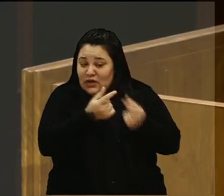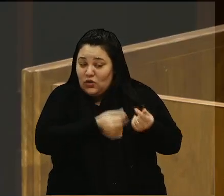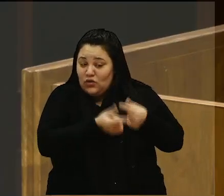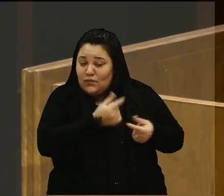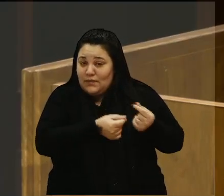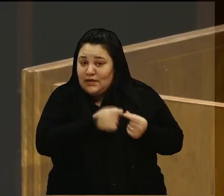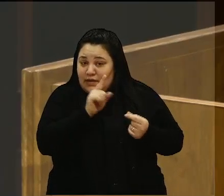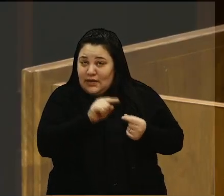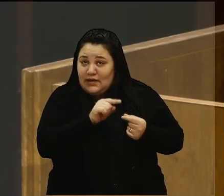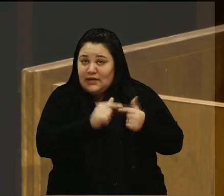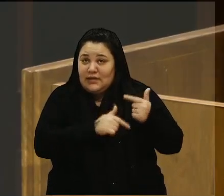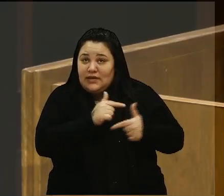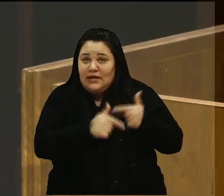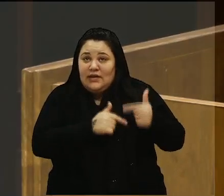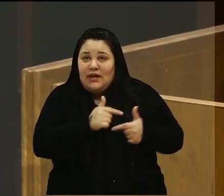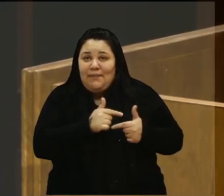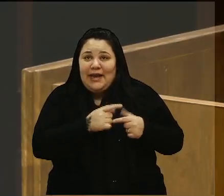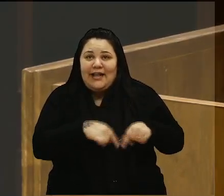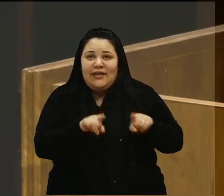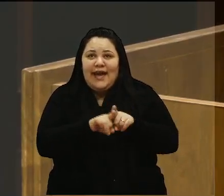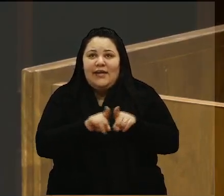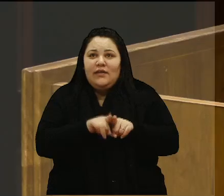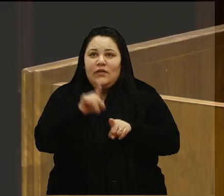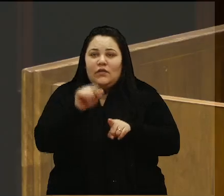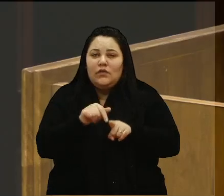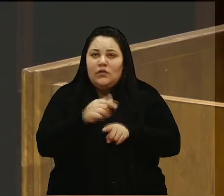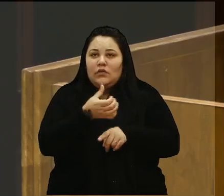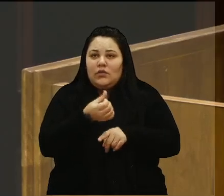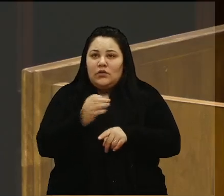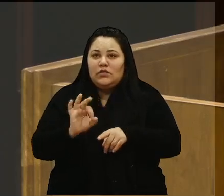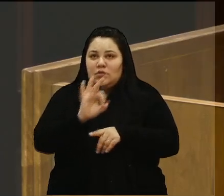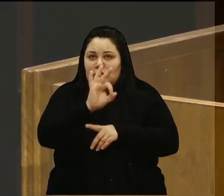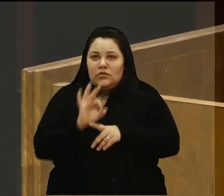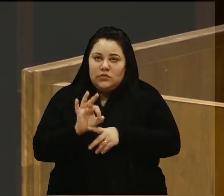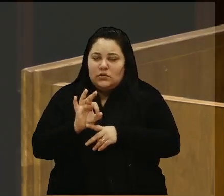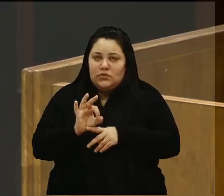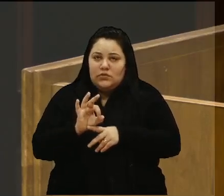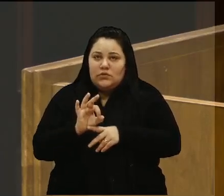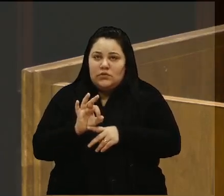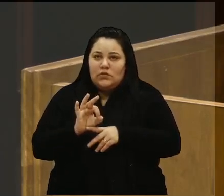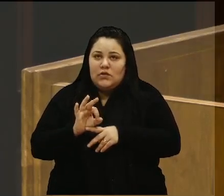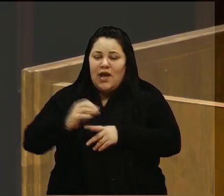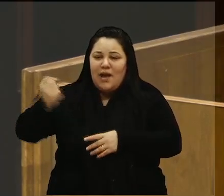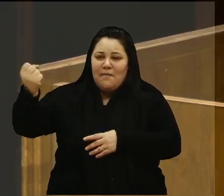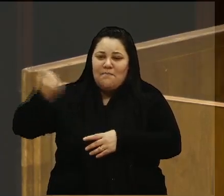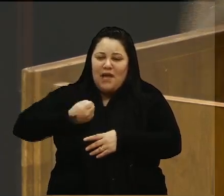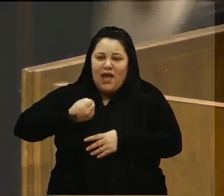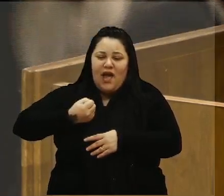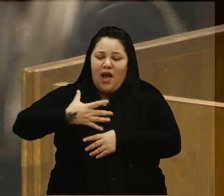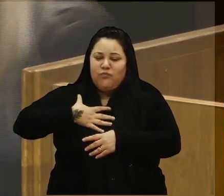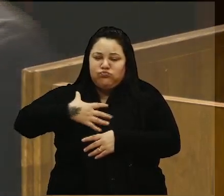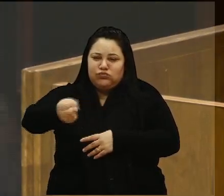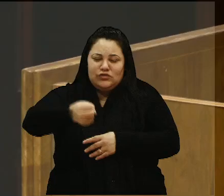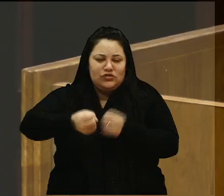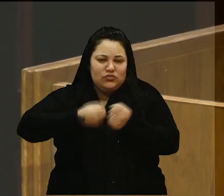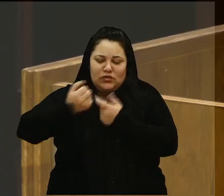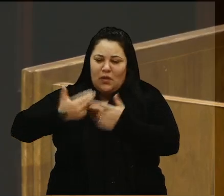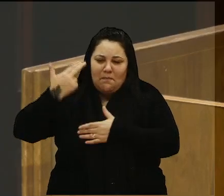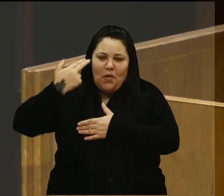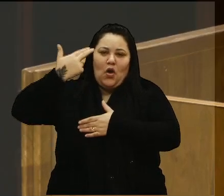o INPEA, mostra que 6% desses assassinatos de homens foram cometidos por